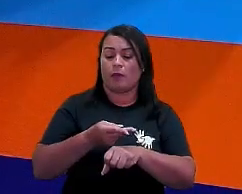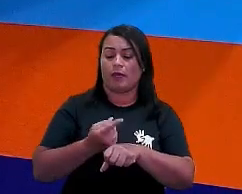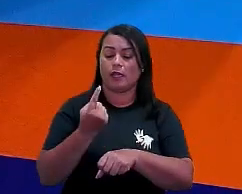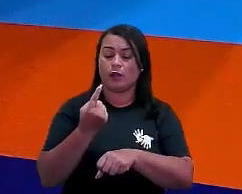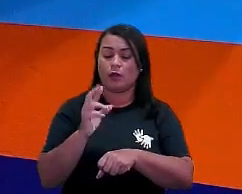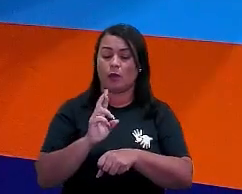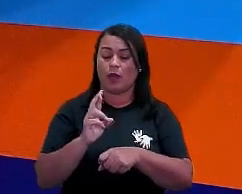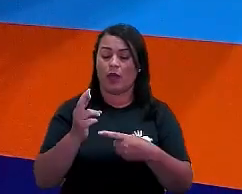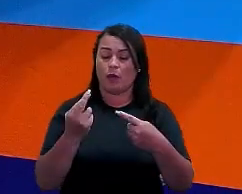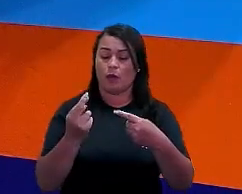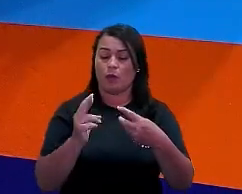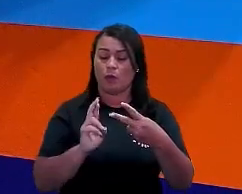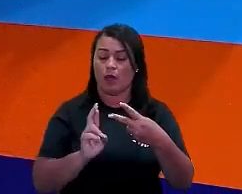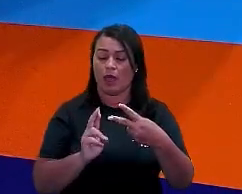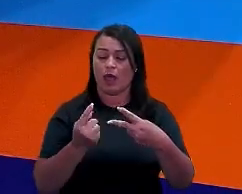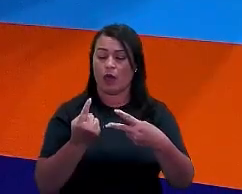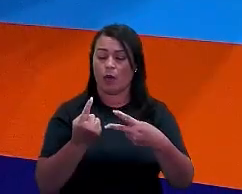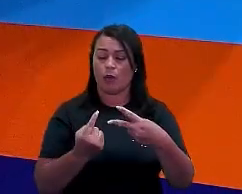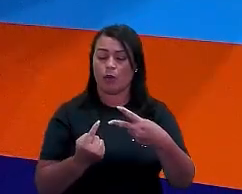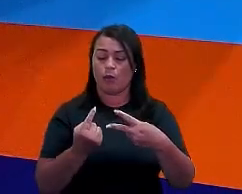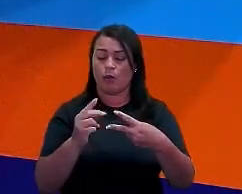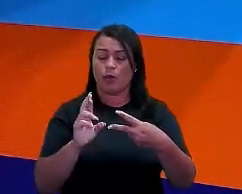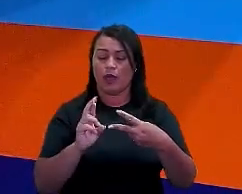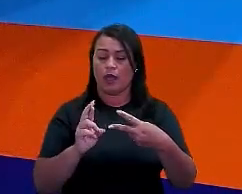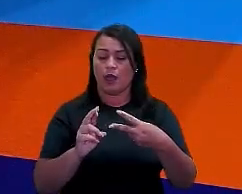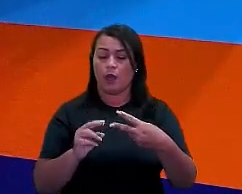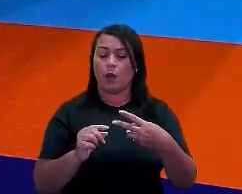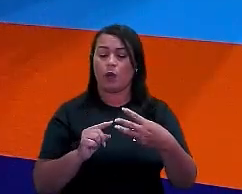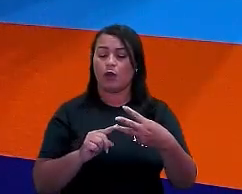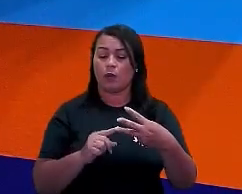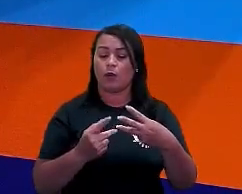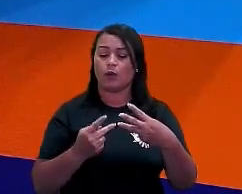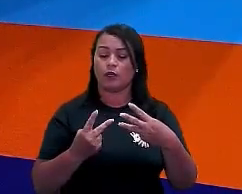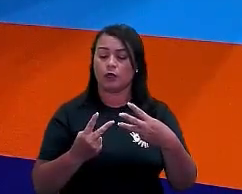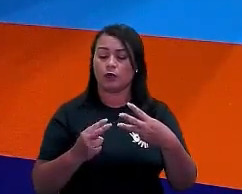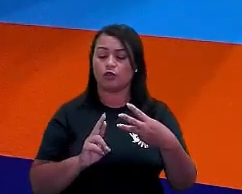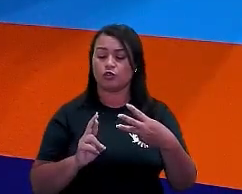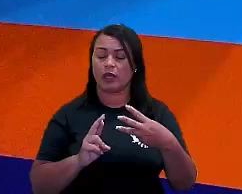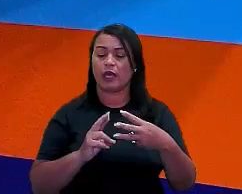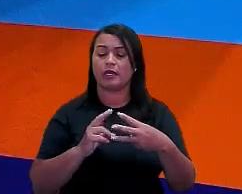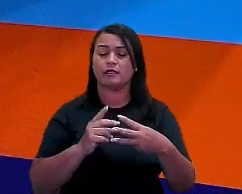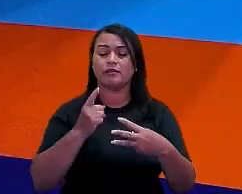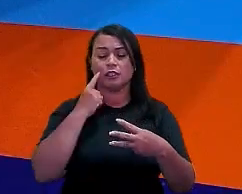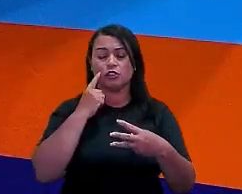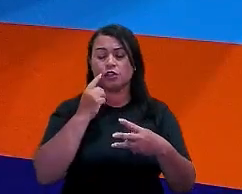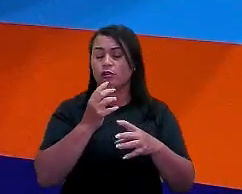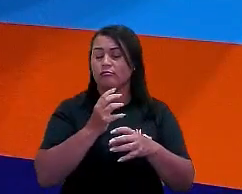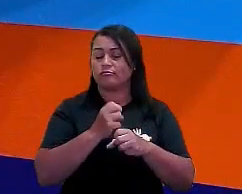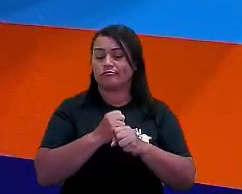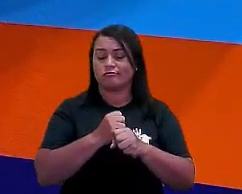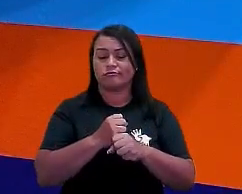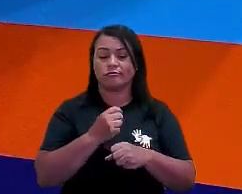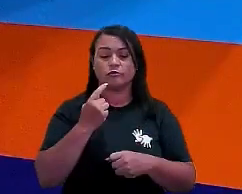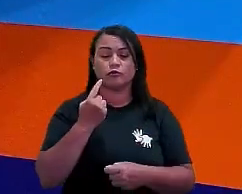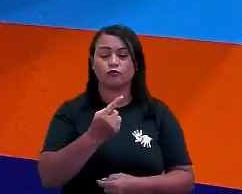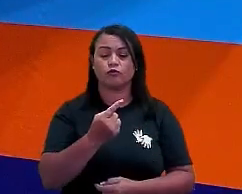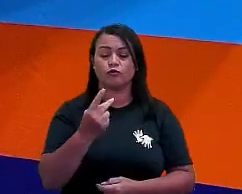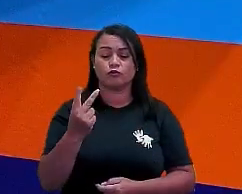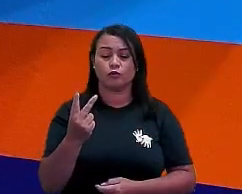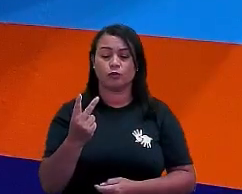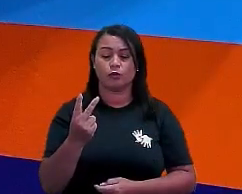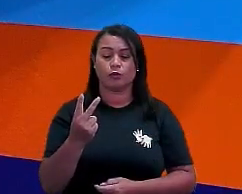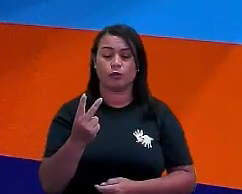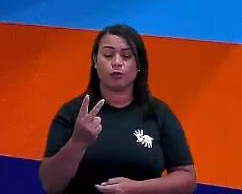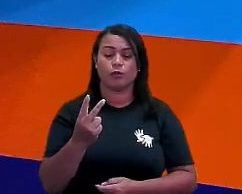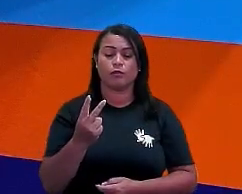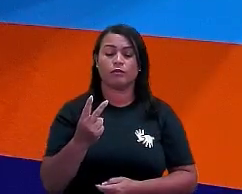R$1 e uma cédula de R$2. Conto normalmente, minha gente, não tem problema. 1